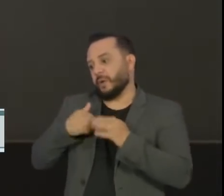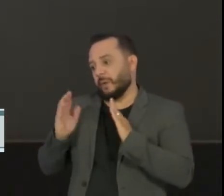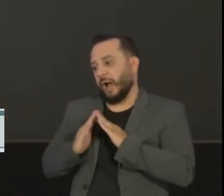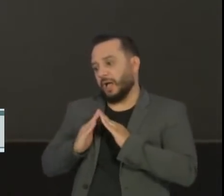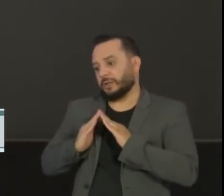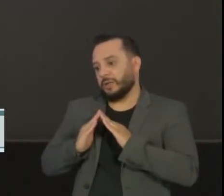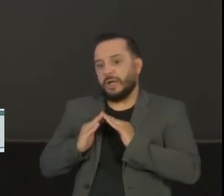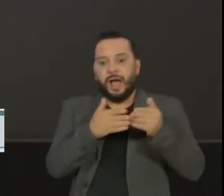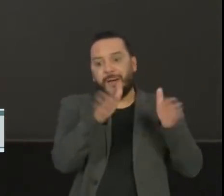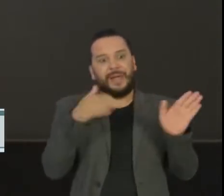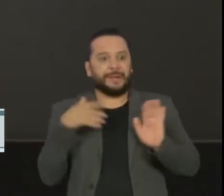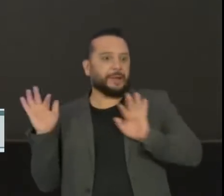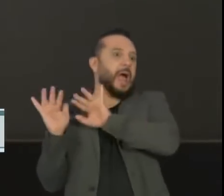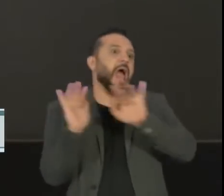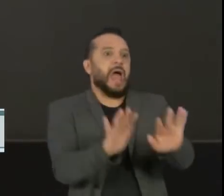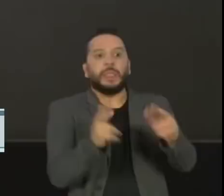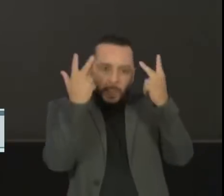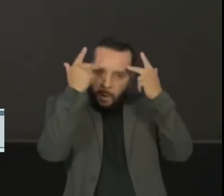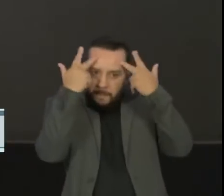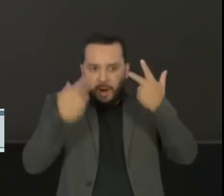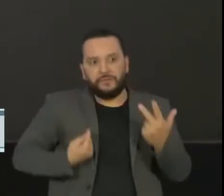novo. Então,